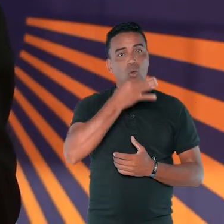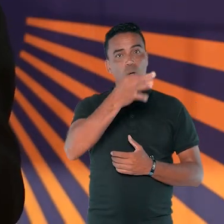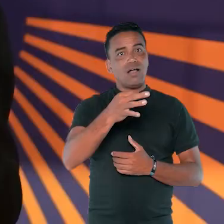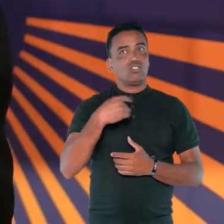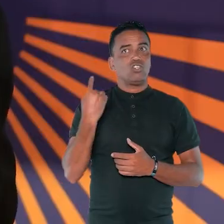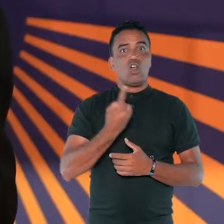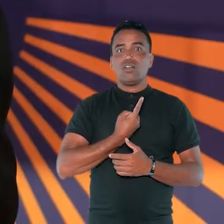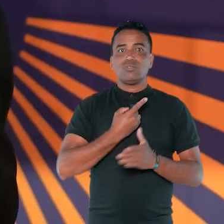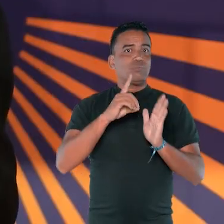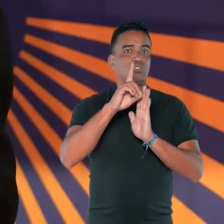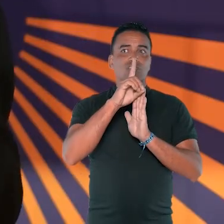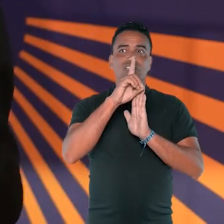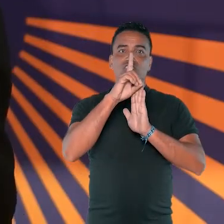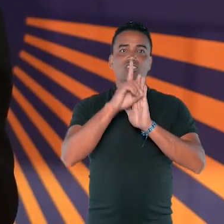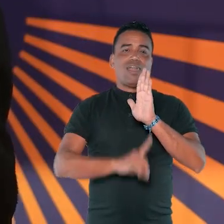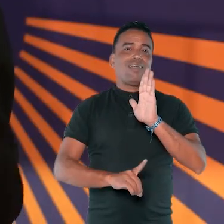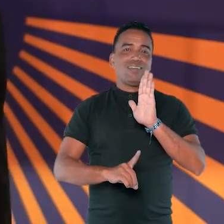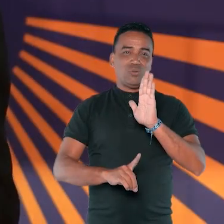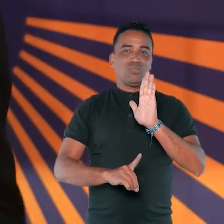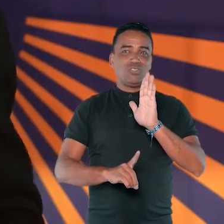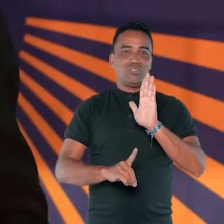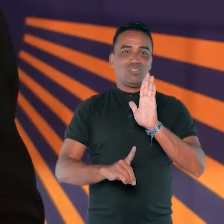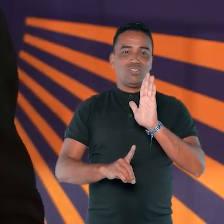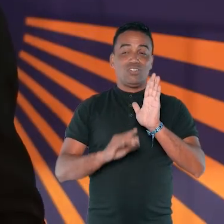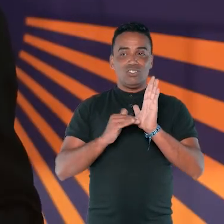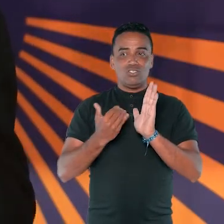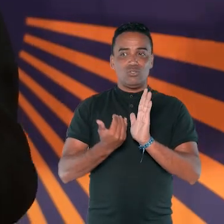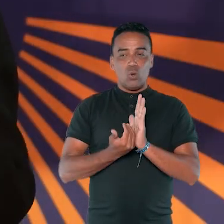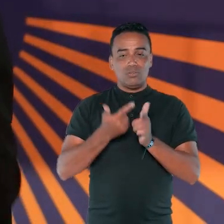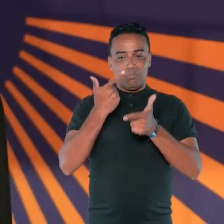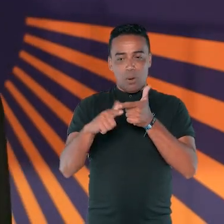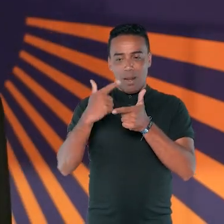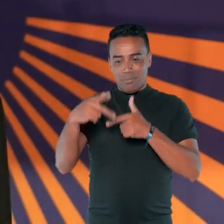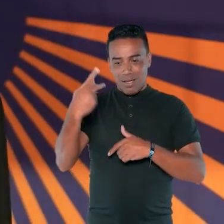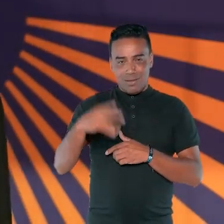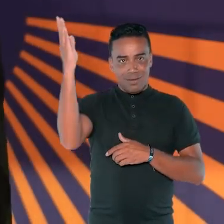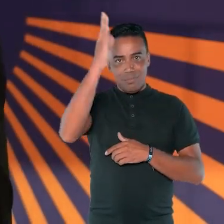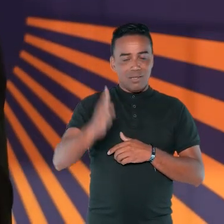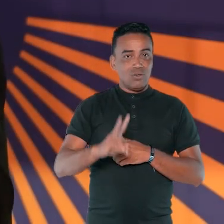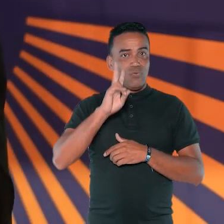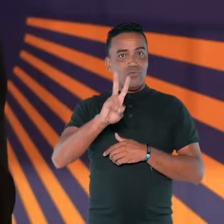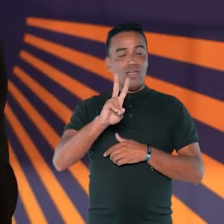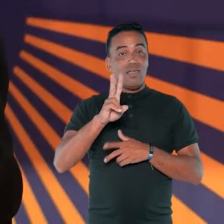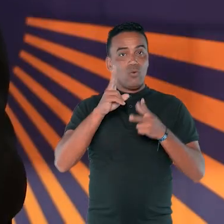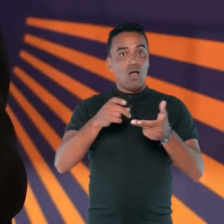temos o direito também de, com todos os percalços do Brasil, ver como está no